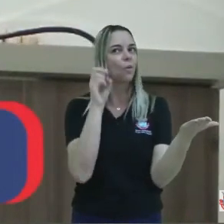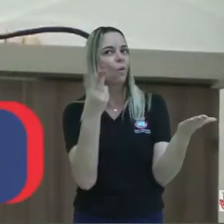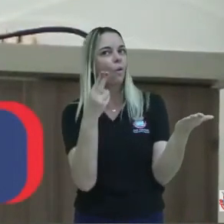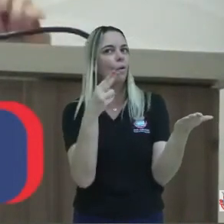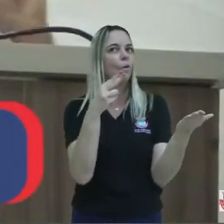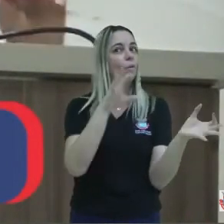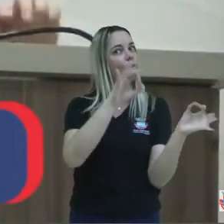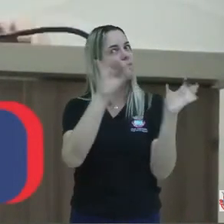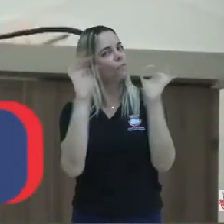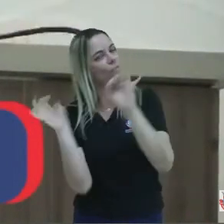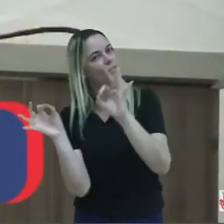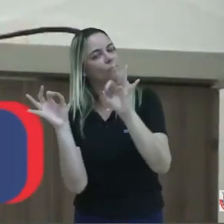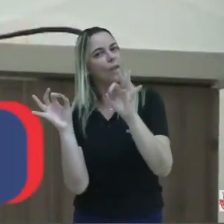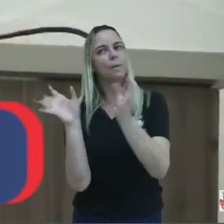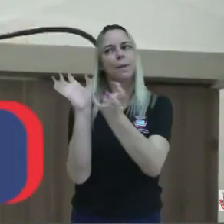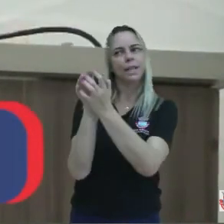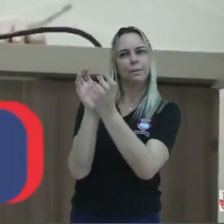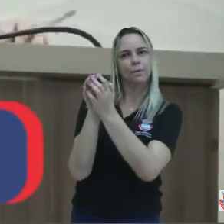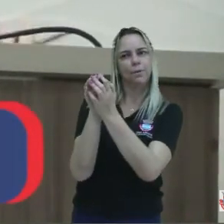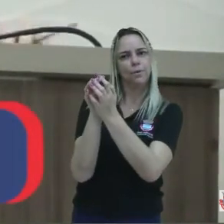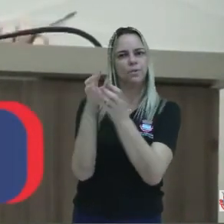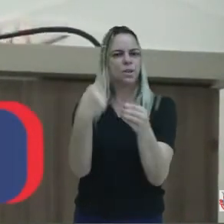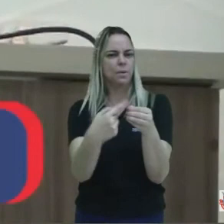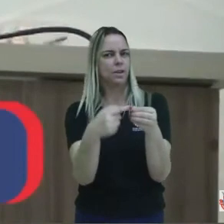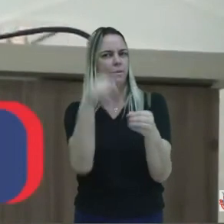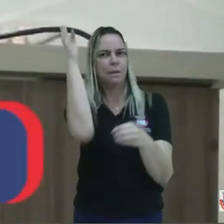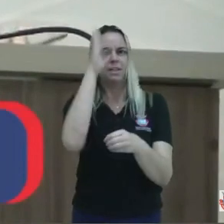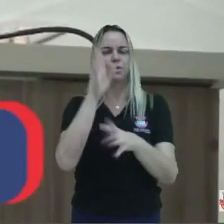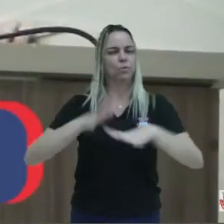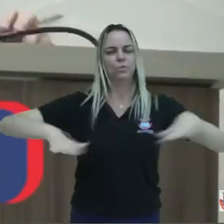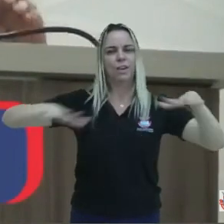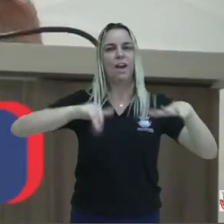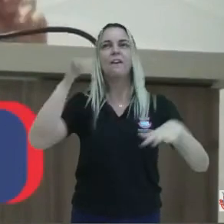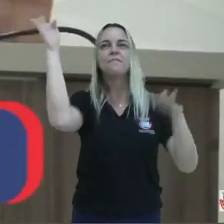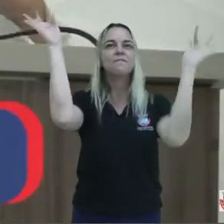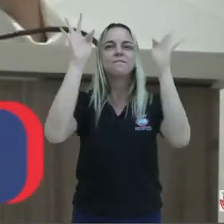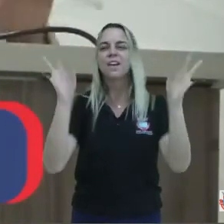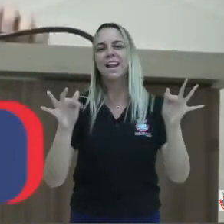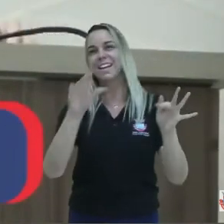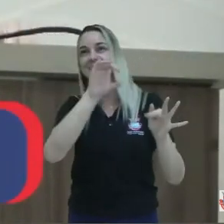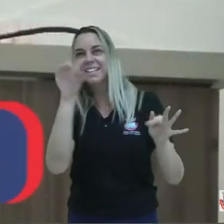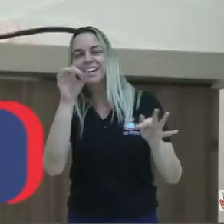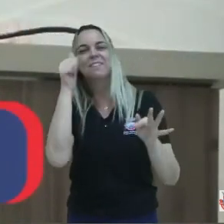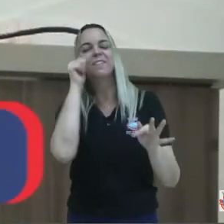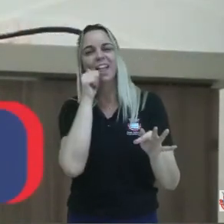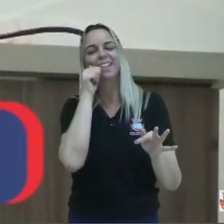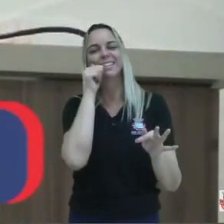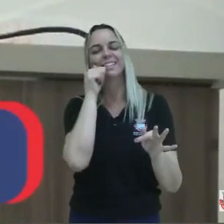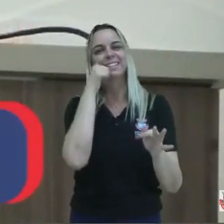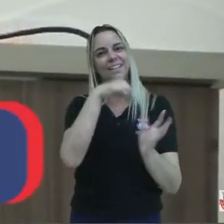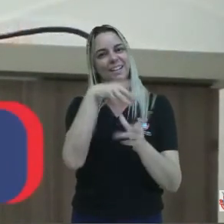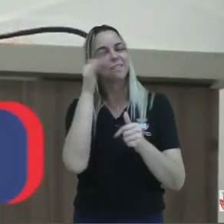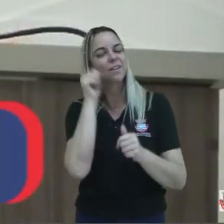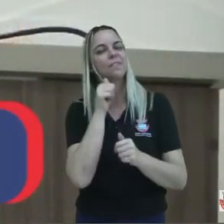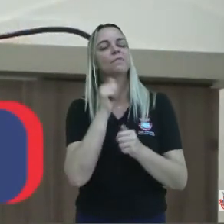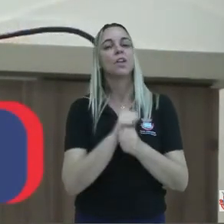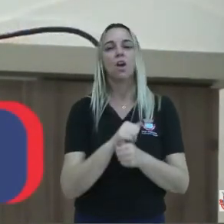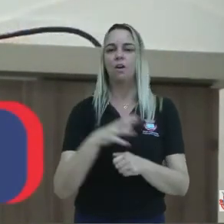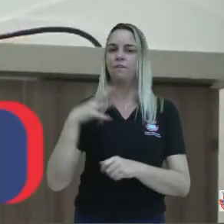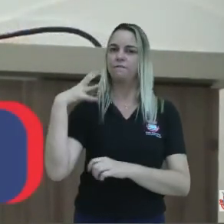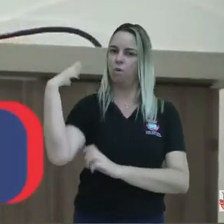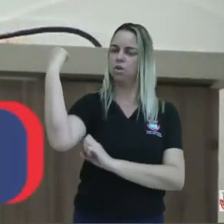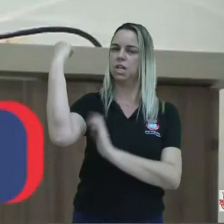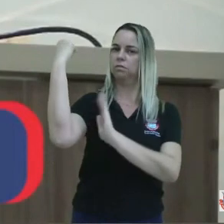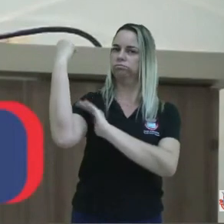presidente, de coração, que Deus abençoe você grandemente, junto com toda a sua família. Irei deixar uma mensagem do Dia Internacional da